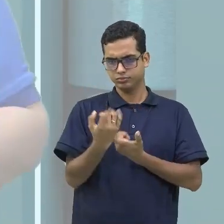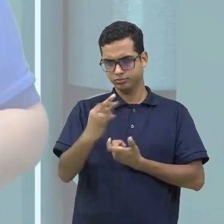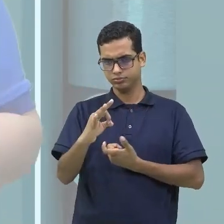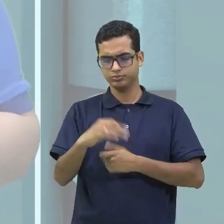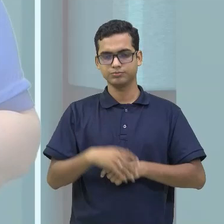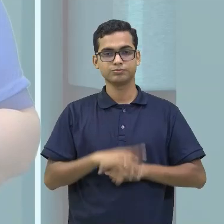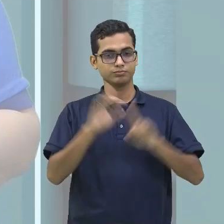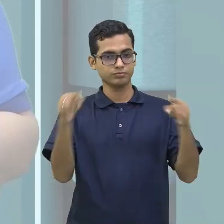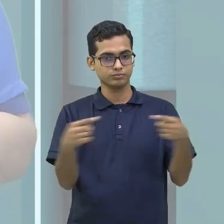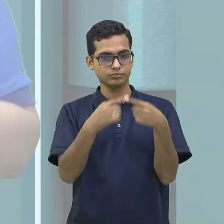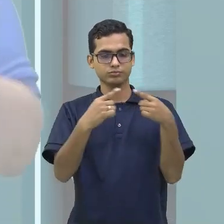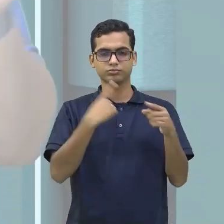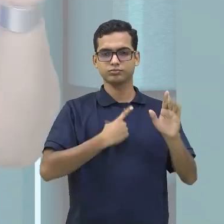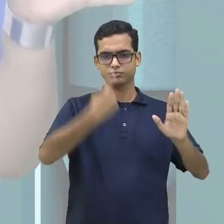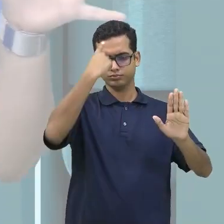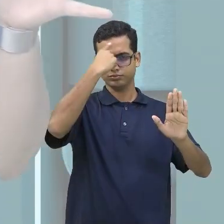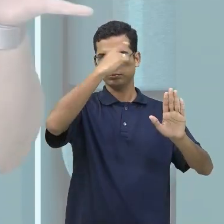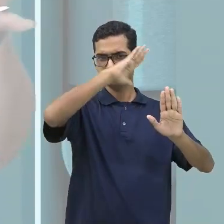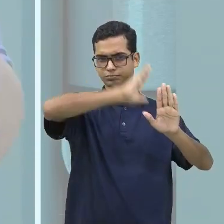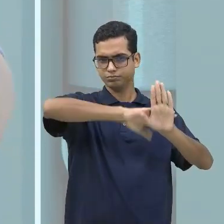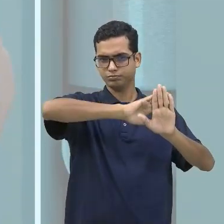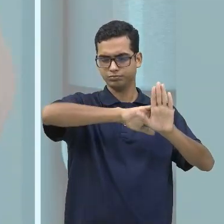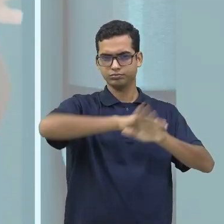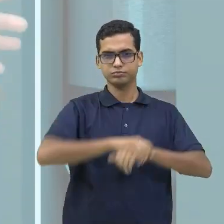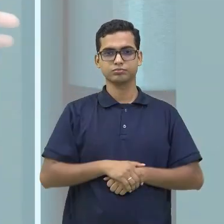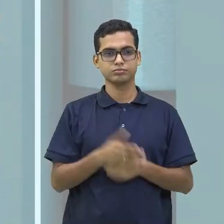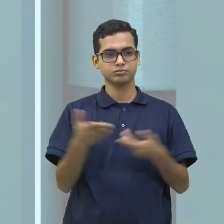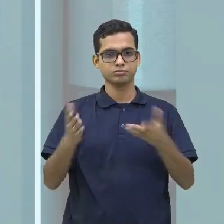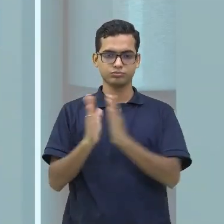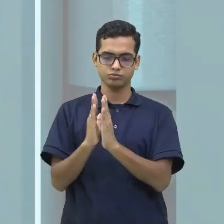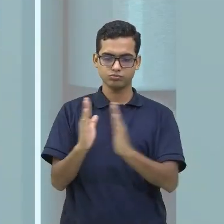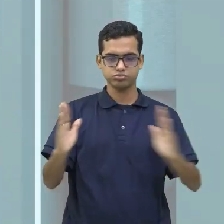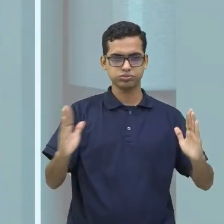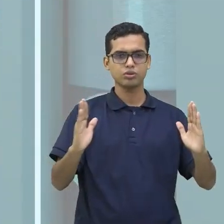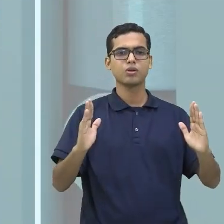ok? Silepse é o nome disso. E assim encerramos as figuras de